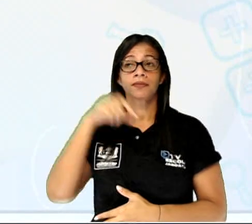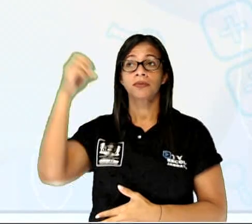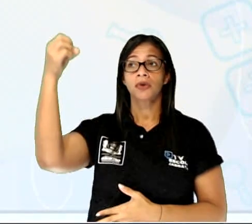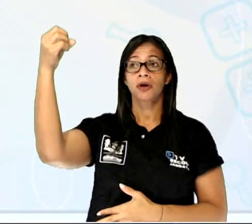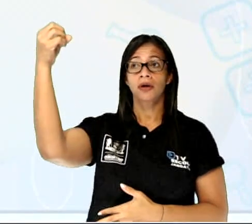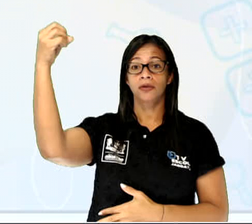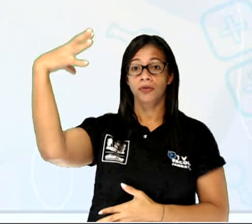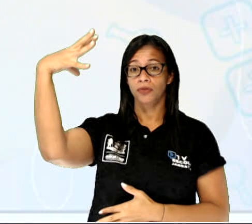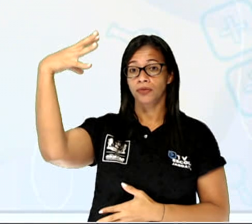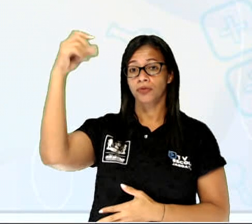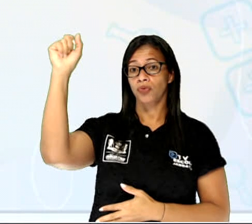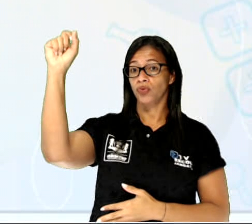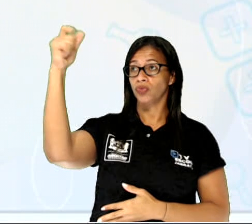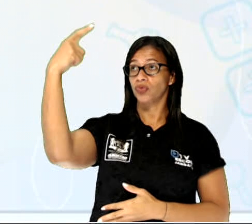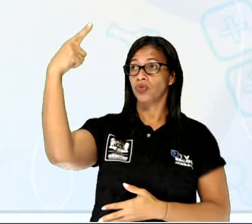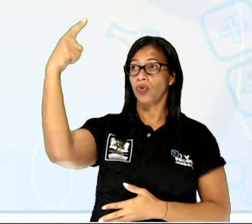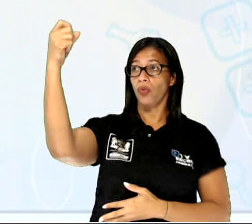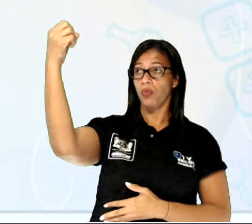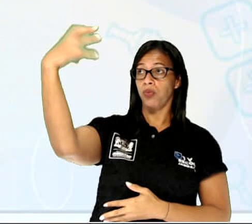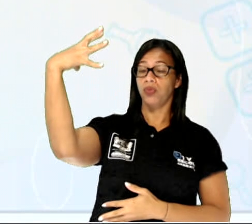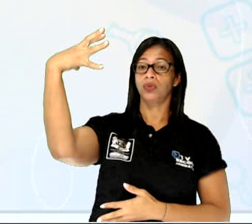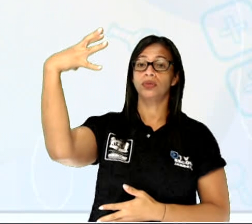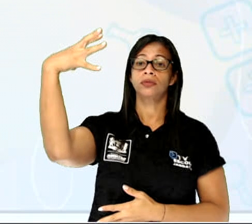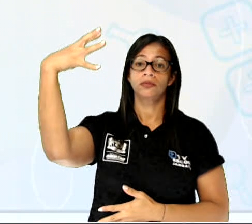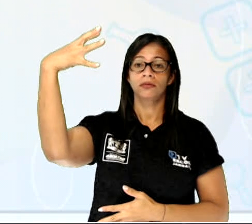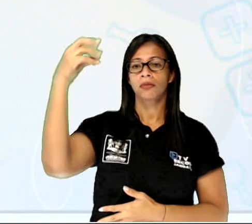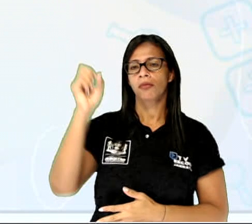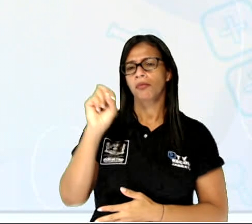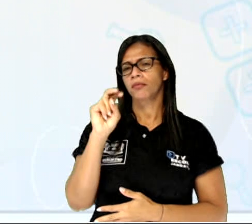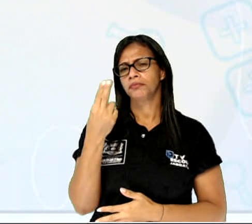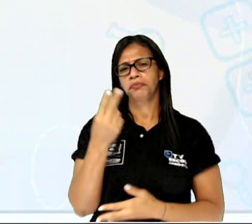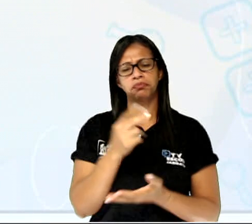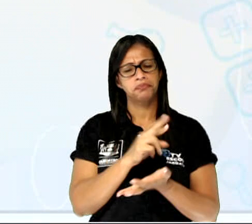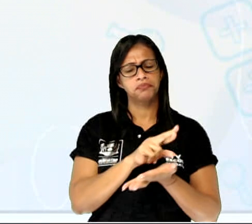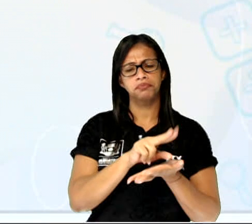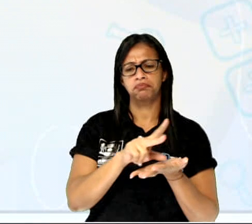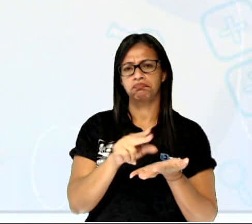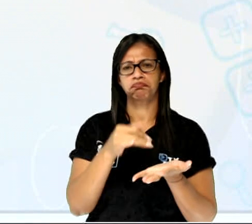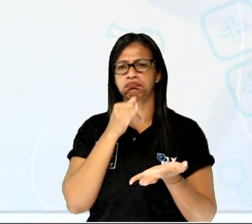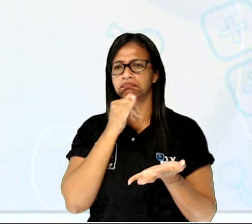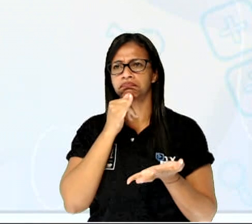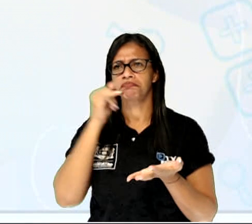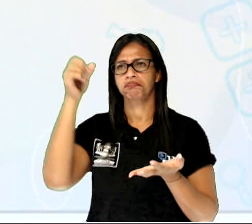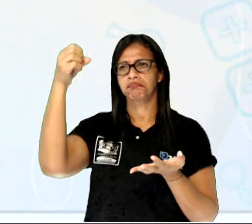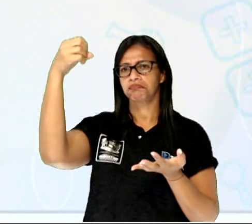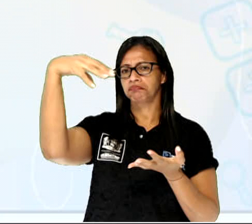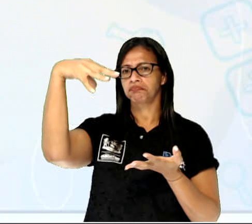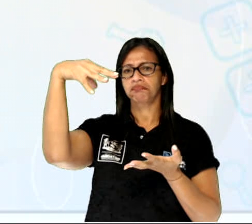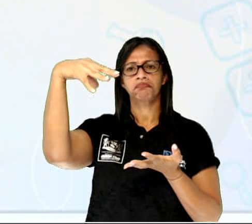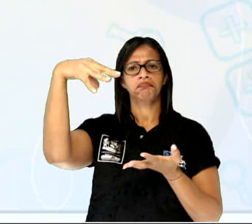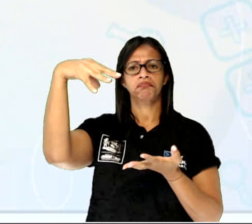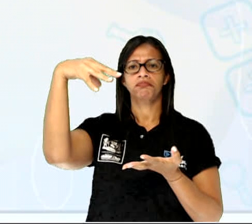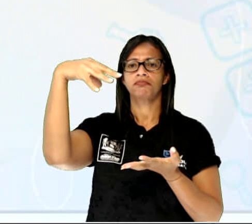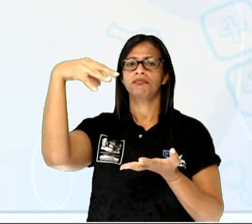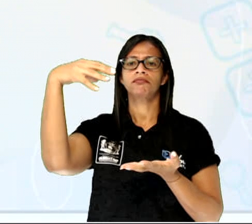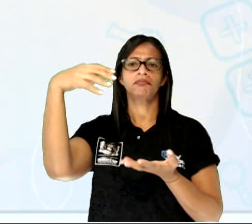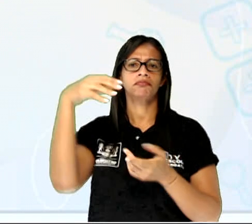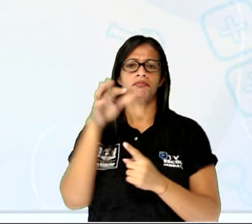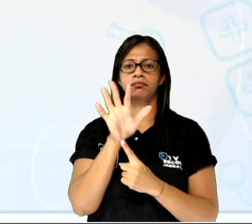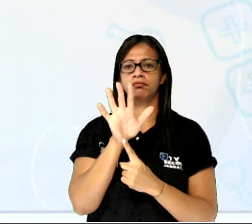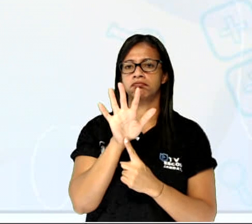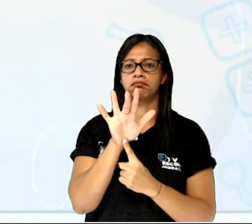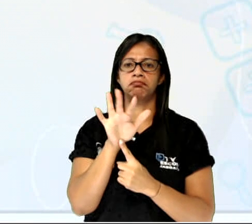do sol ou outra fonte de iluminação que a gente falou, uma lâmpada, uma lanterna, uma